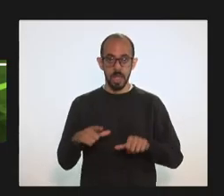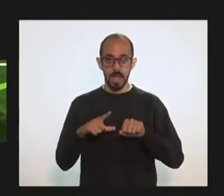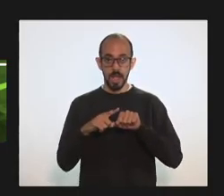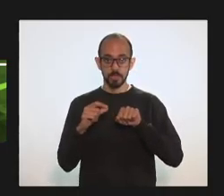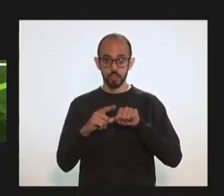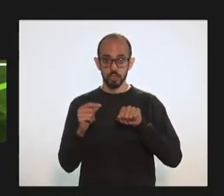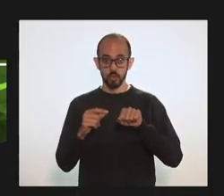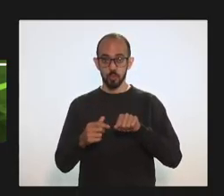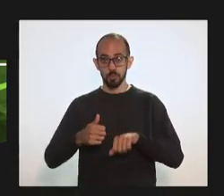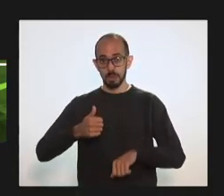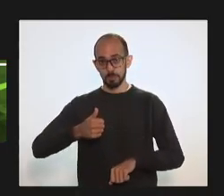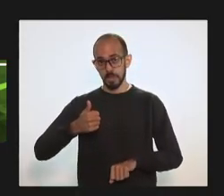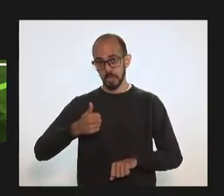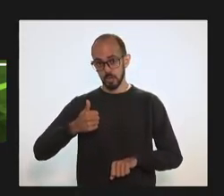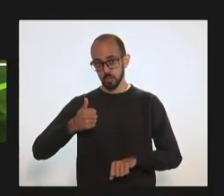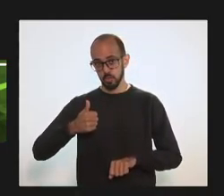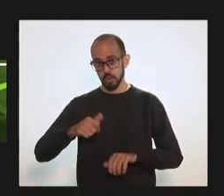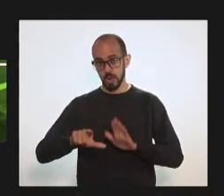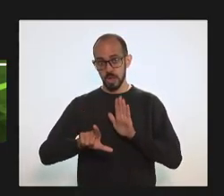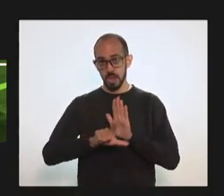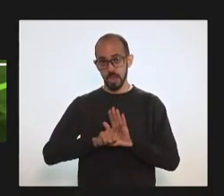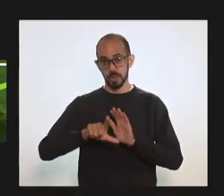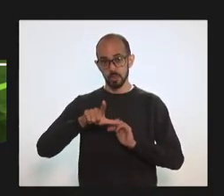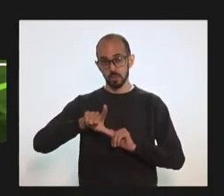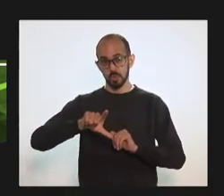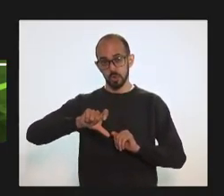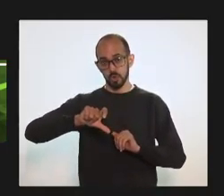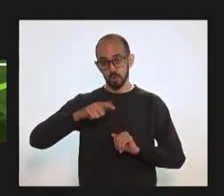a seguinte. Deixa eu ler aqui a subemenda.